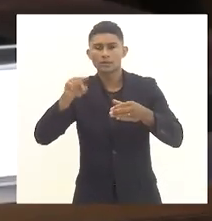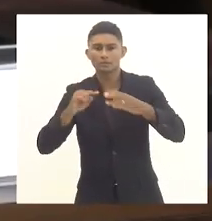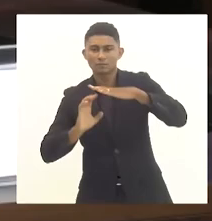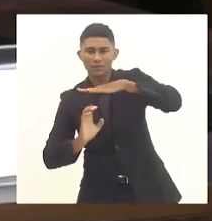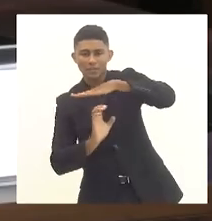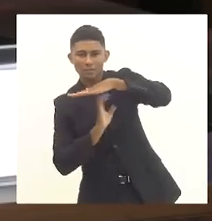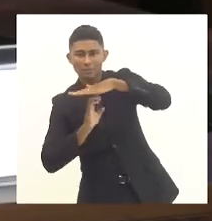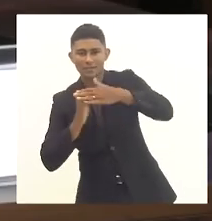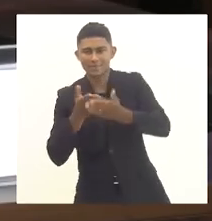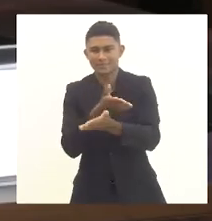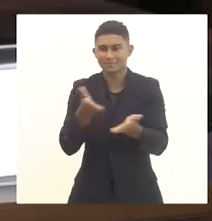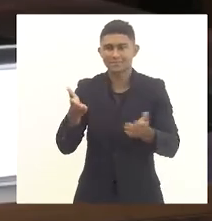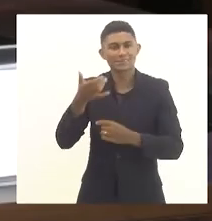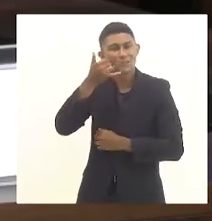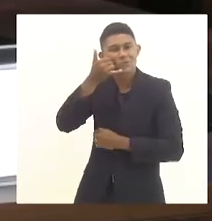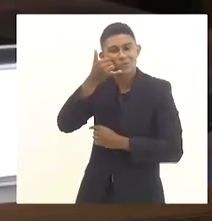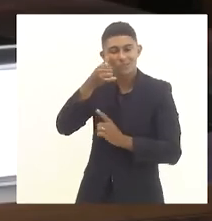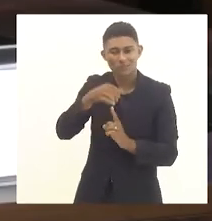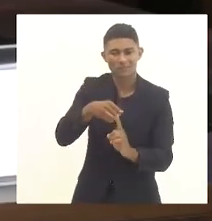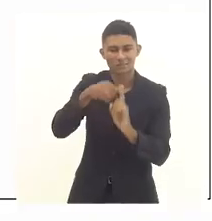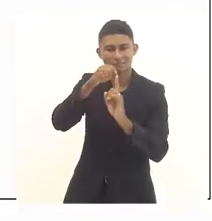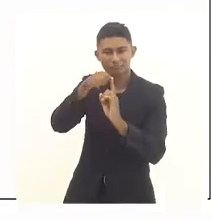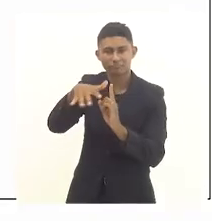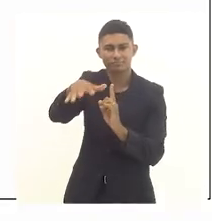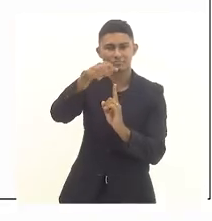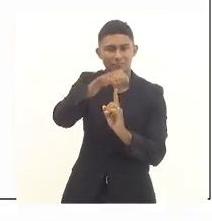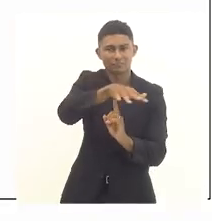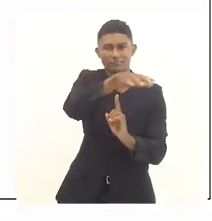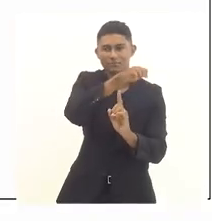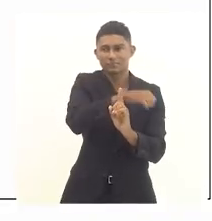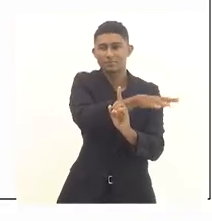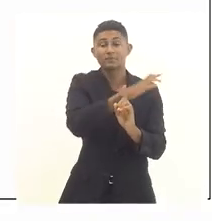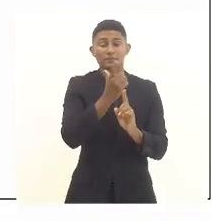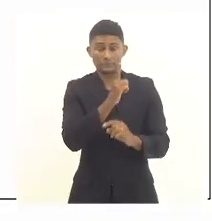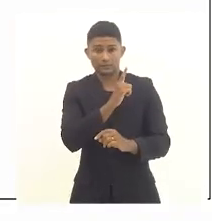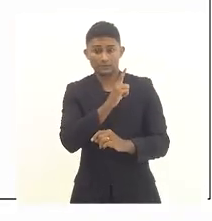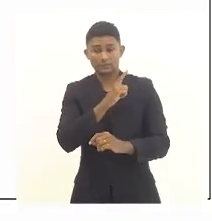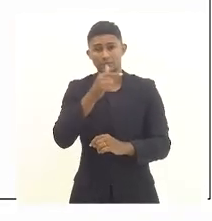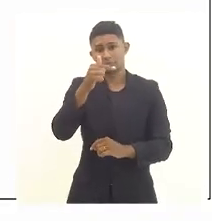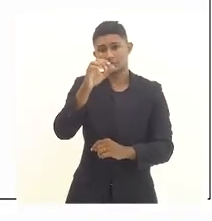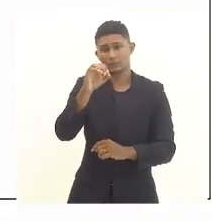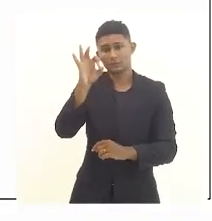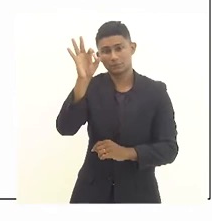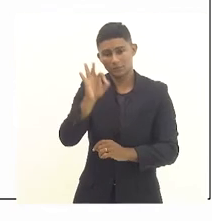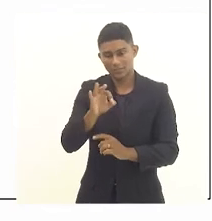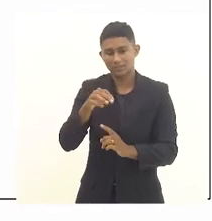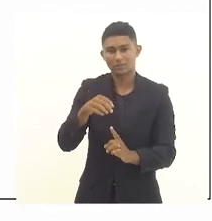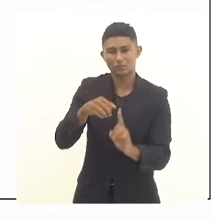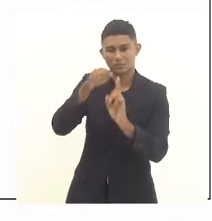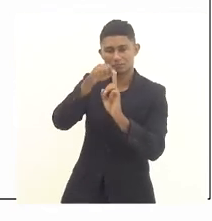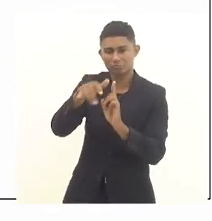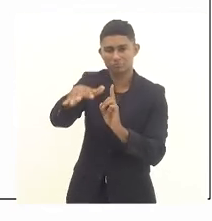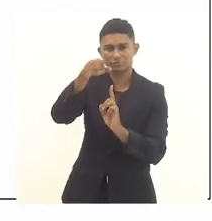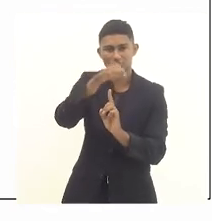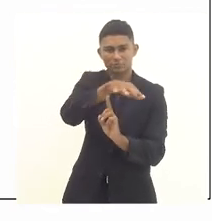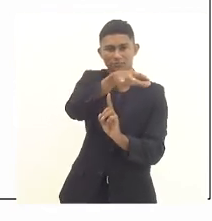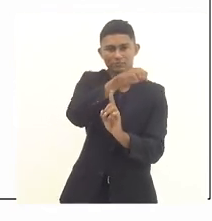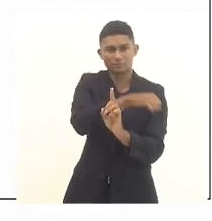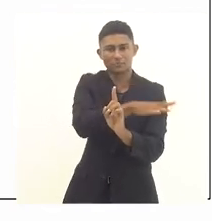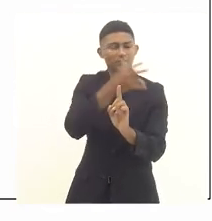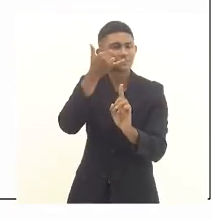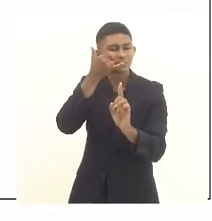de celular no Brasil. Os associados da Abrintel detêm hoje aproximadamente 70% das torres de celular, são propriedade desses